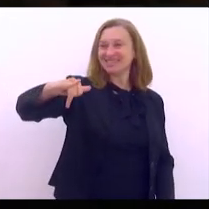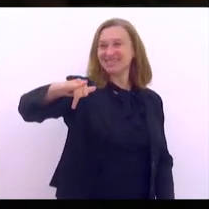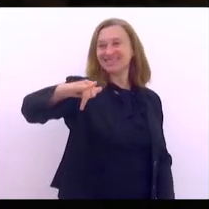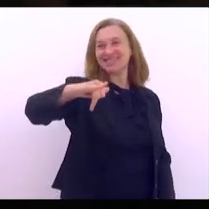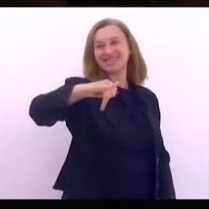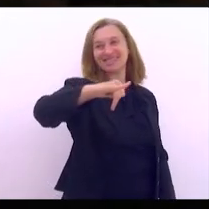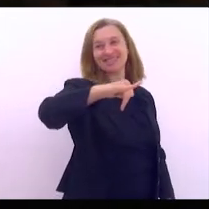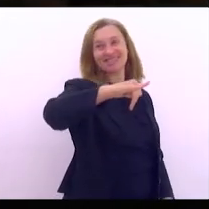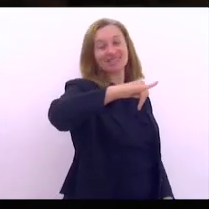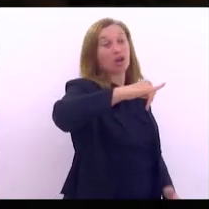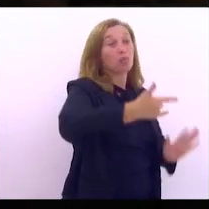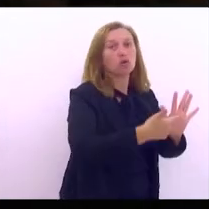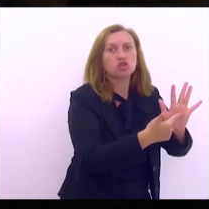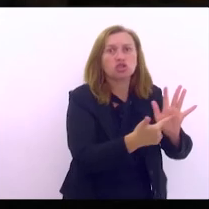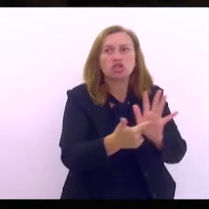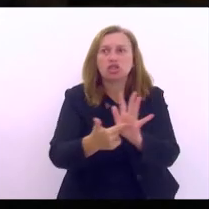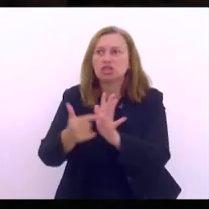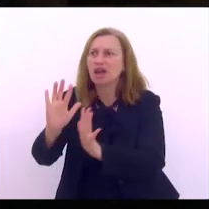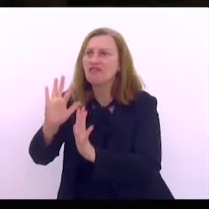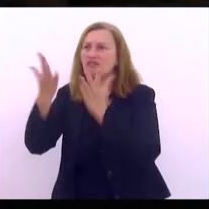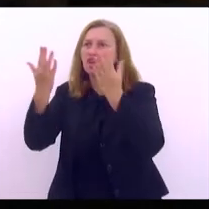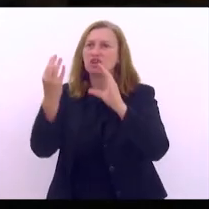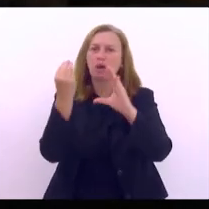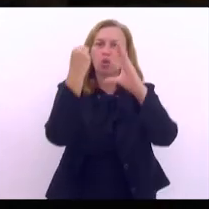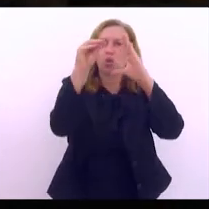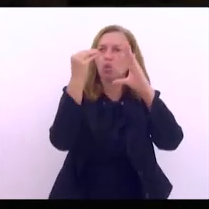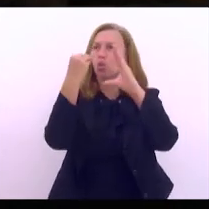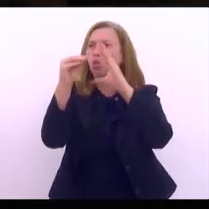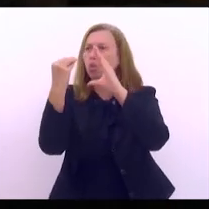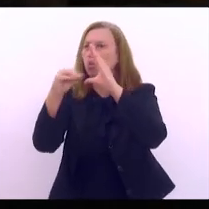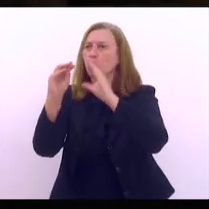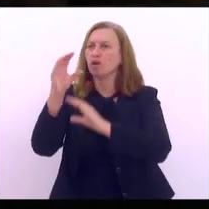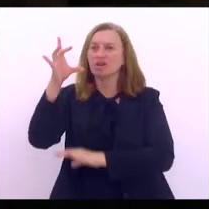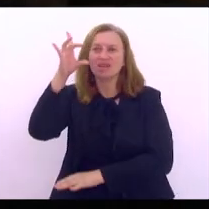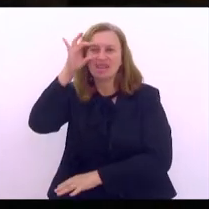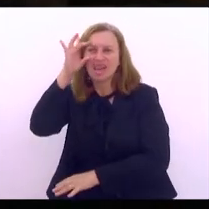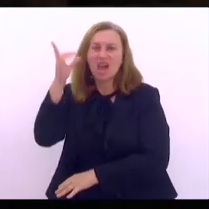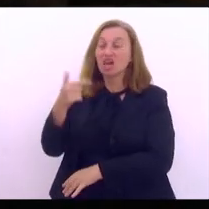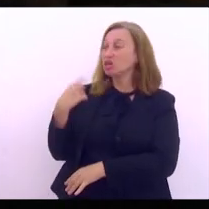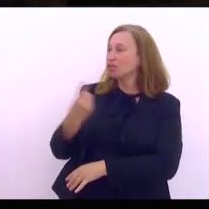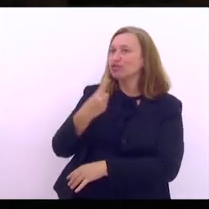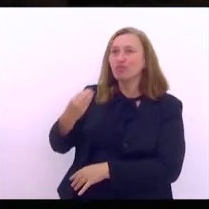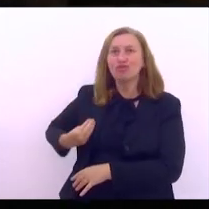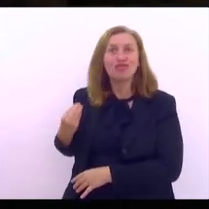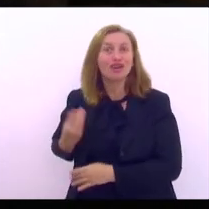sobrevoando os eventos para colocar no Instagram. É isso que nós estamos vivendo.